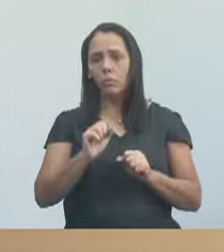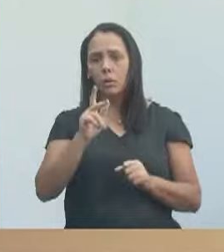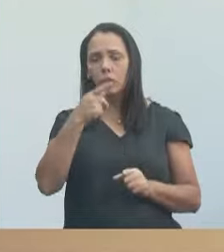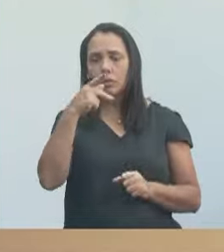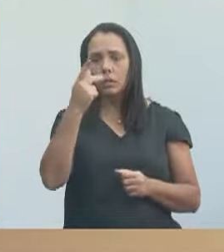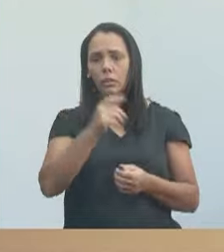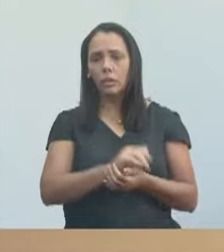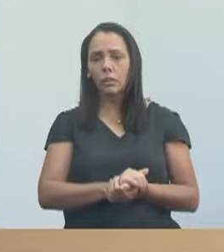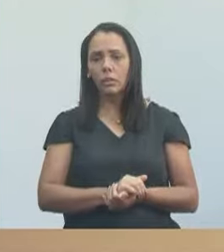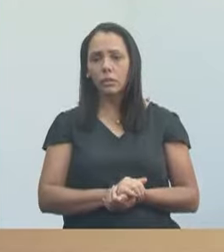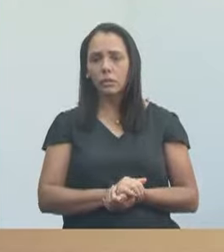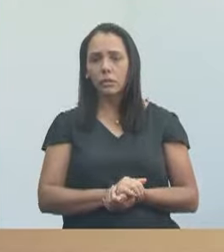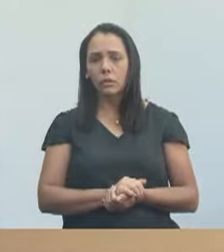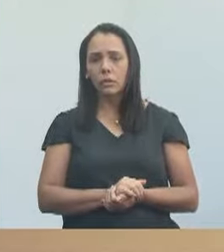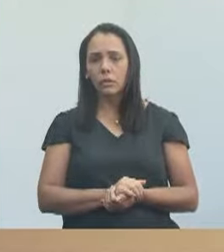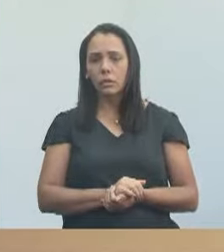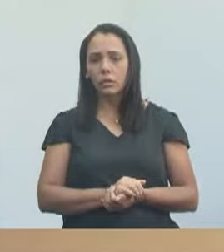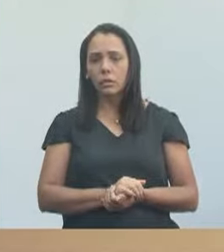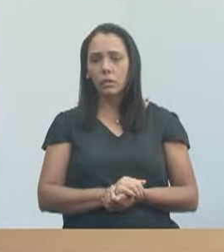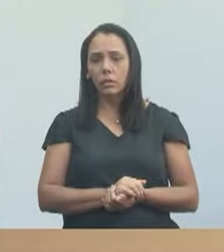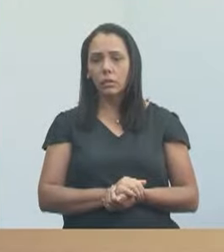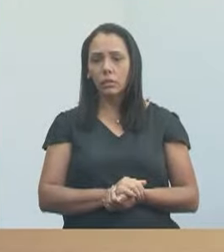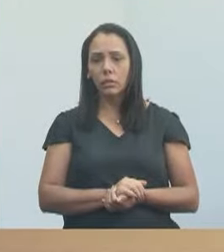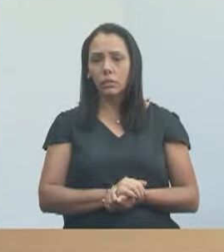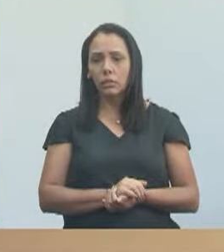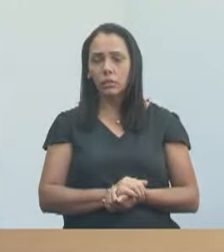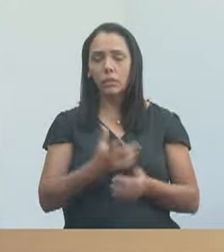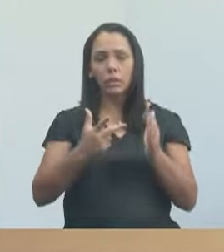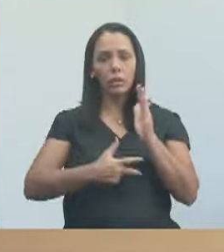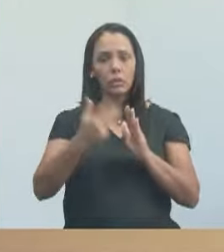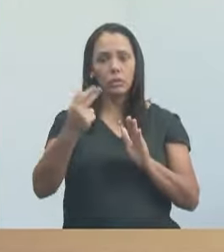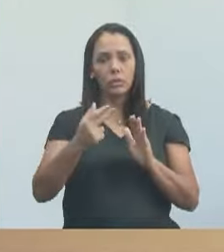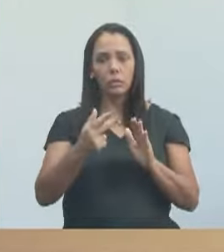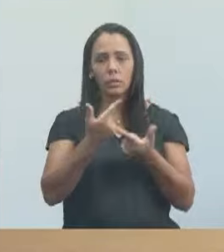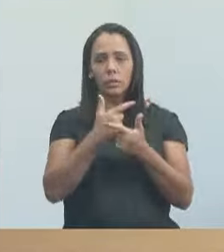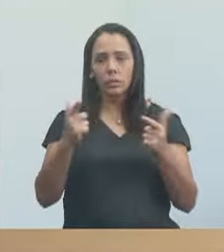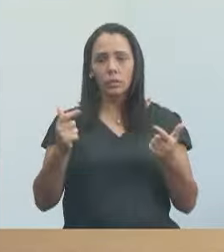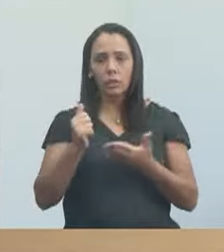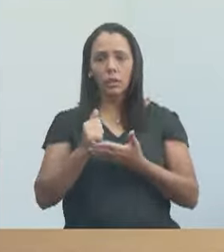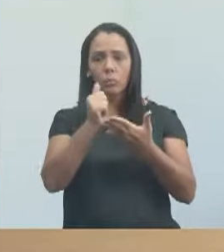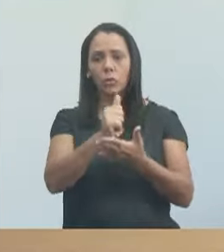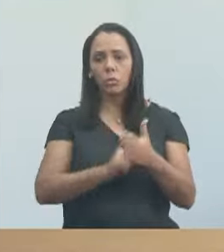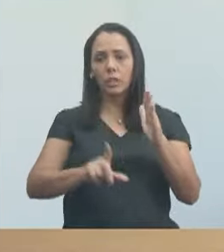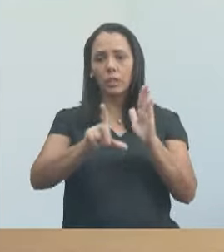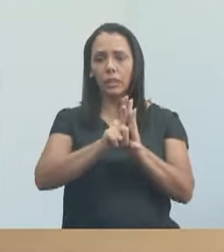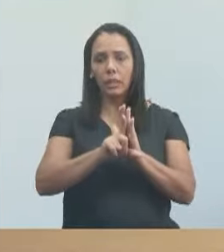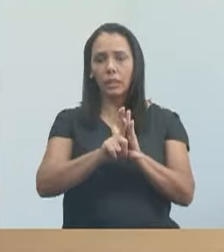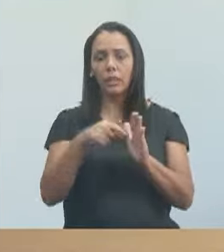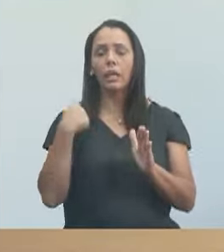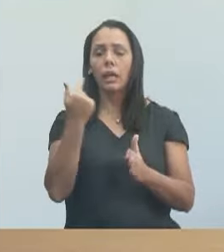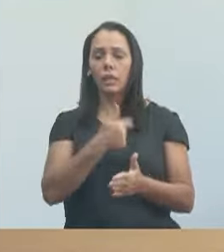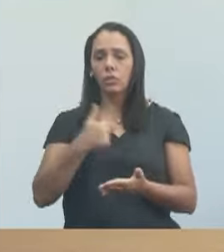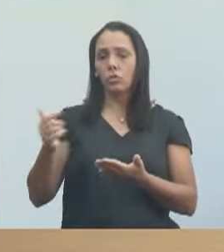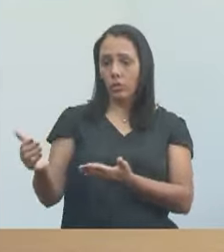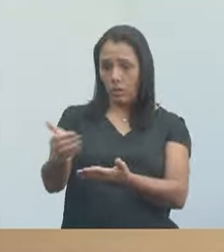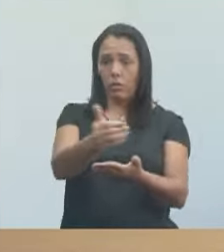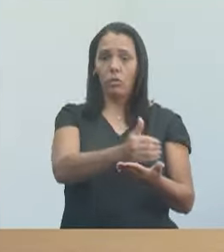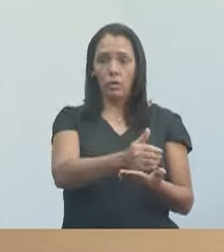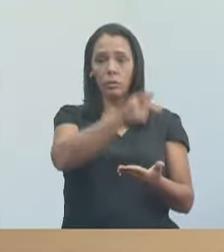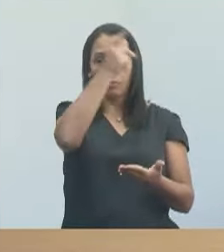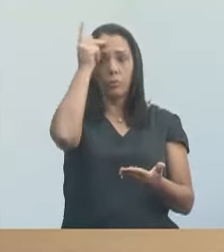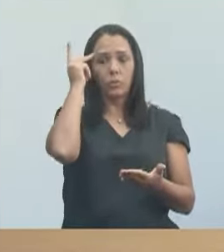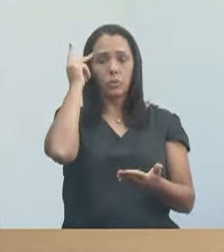mundo que está de casa ouvir. A questão é que ele não castra, né? Ele não apoia a lei de castração. Aí a gente recolhe, porque as pessoas vêm